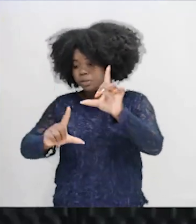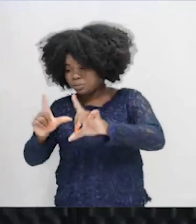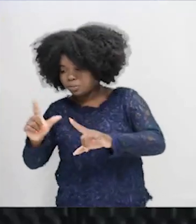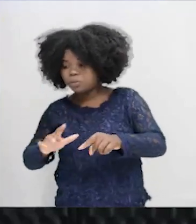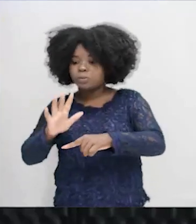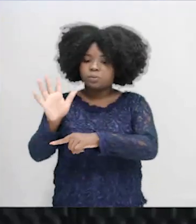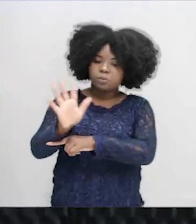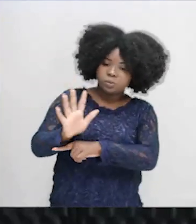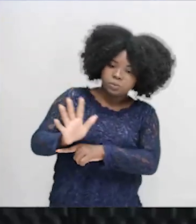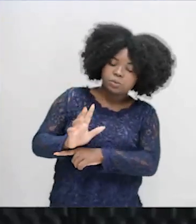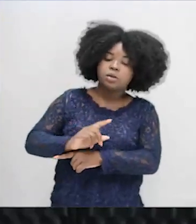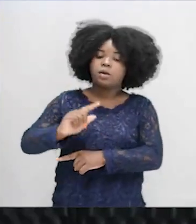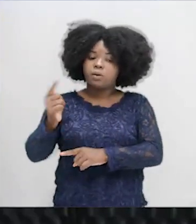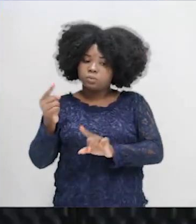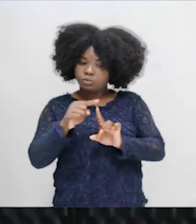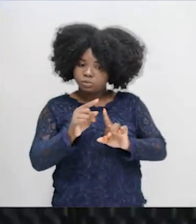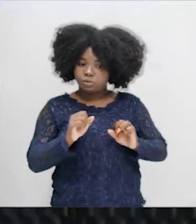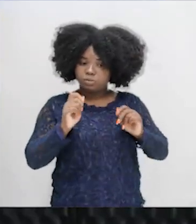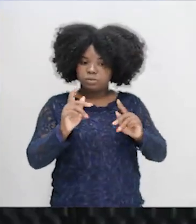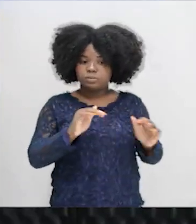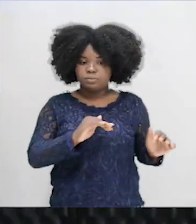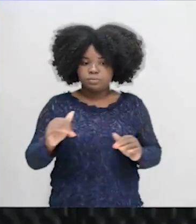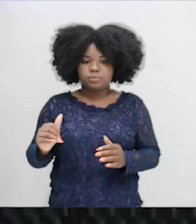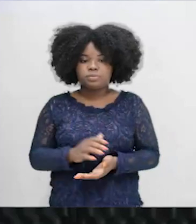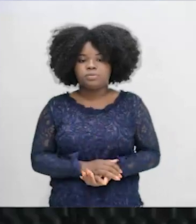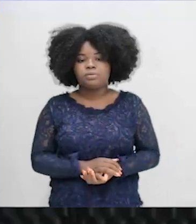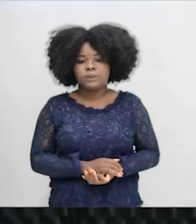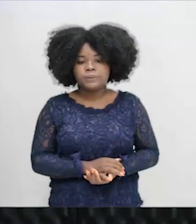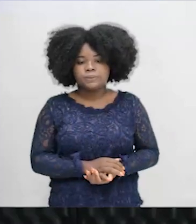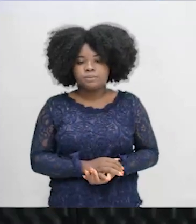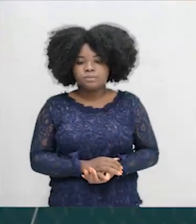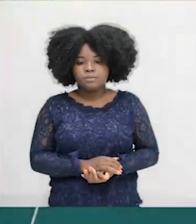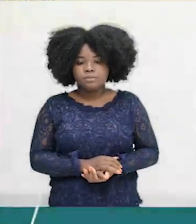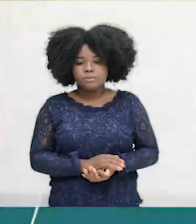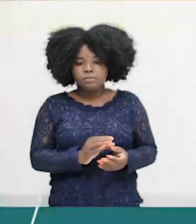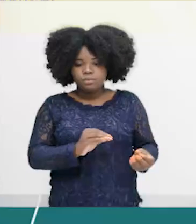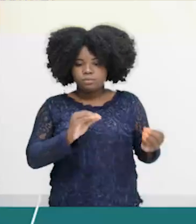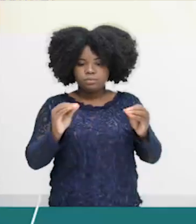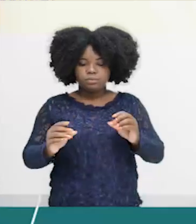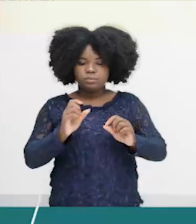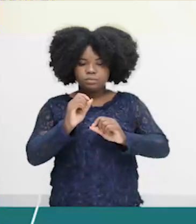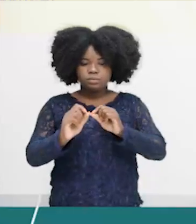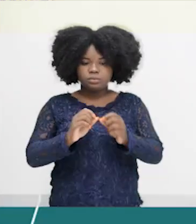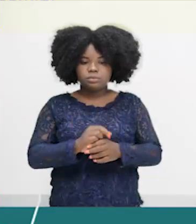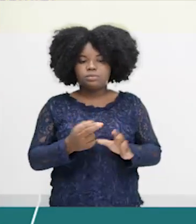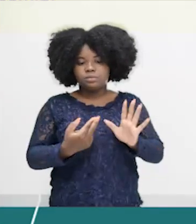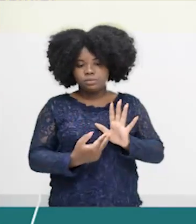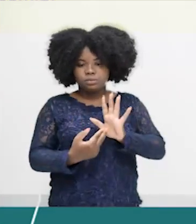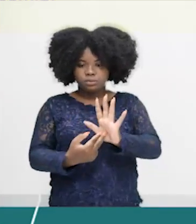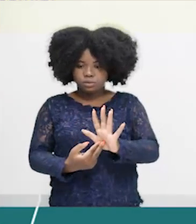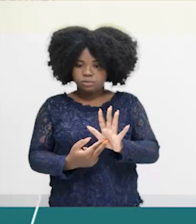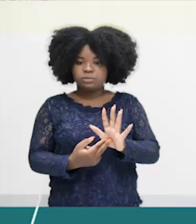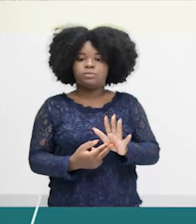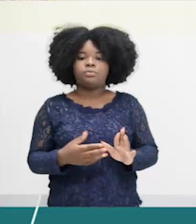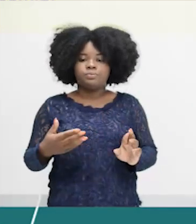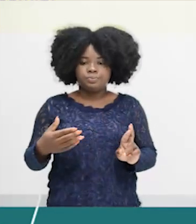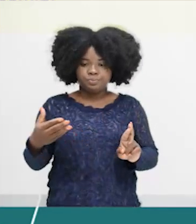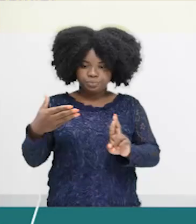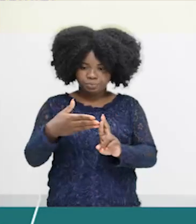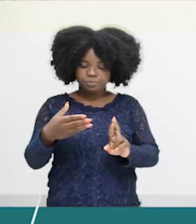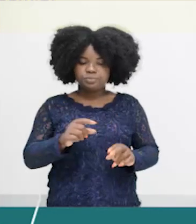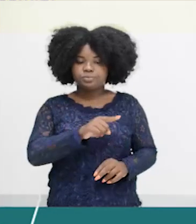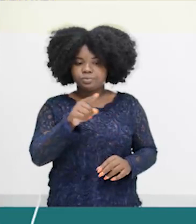produção audiovisual é uma outra situação, certo? Esse intervalo eu vou colocar referências para vocês pesquisarem. Está aqui um